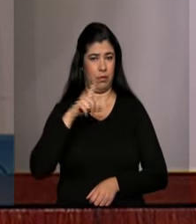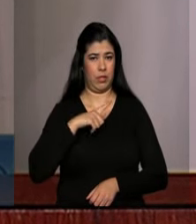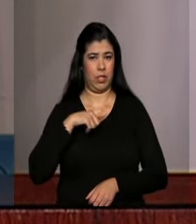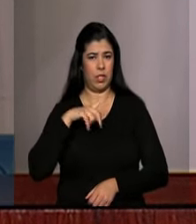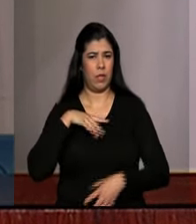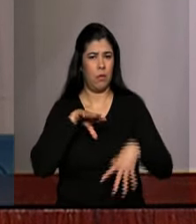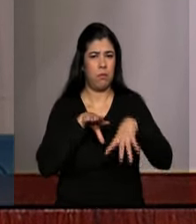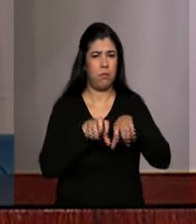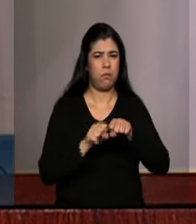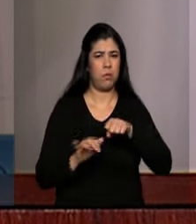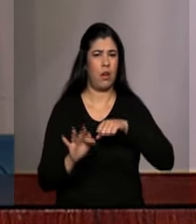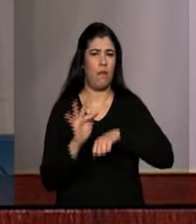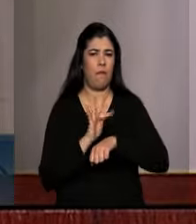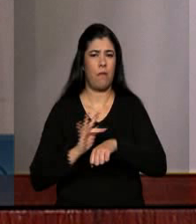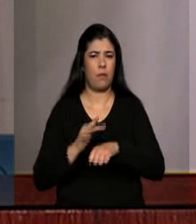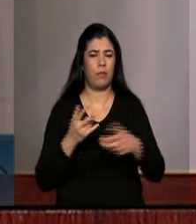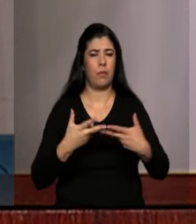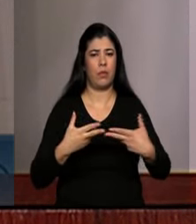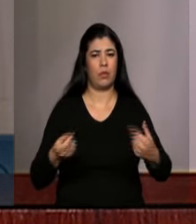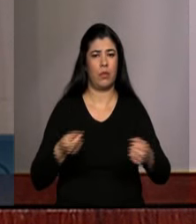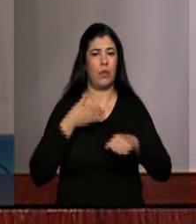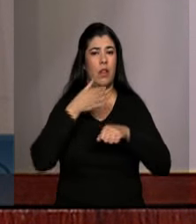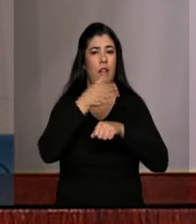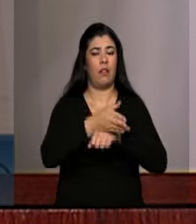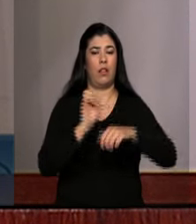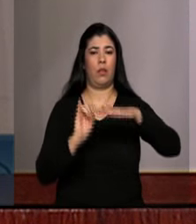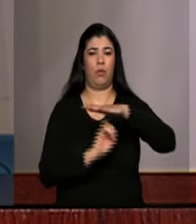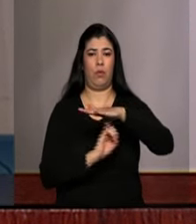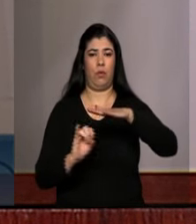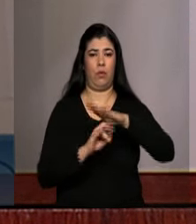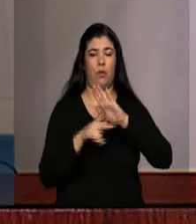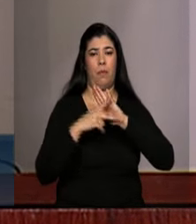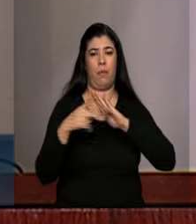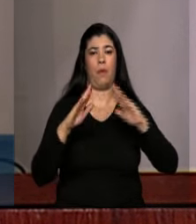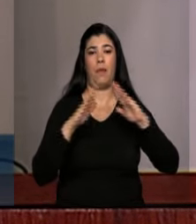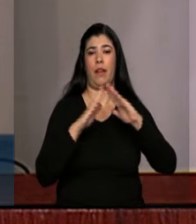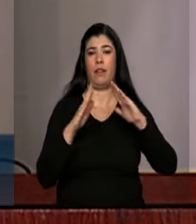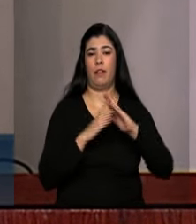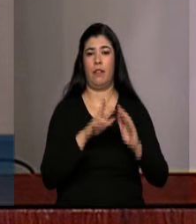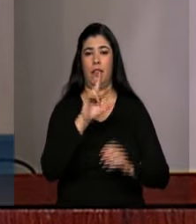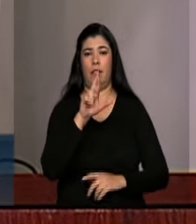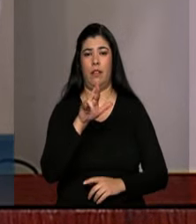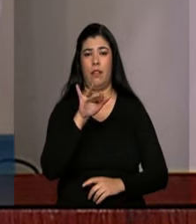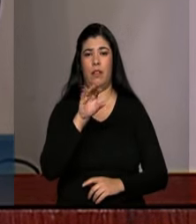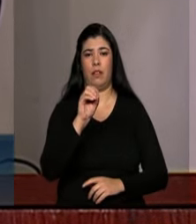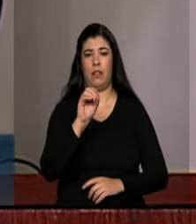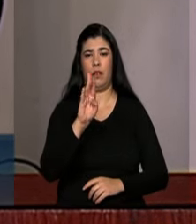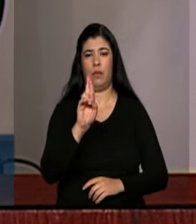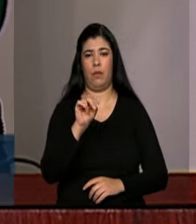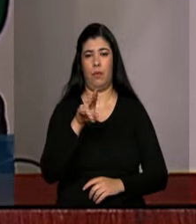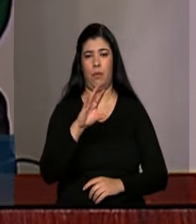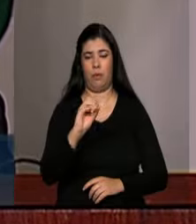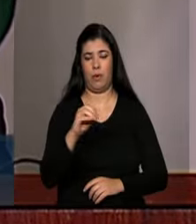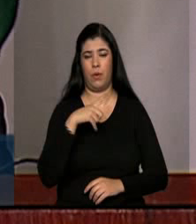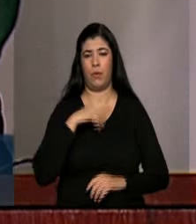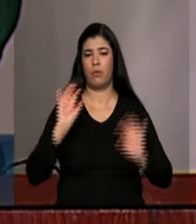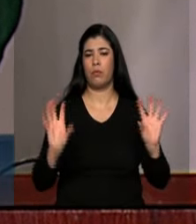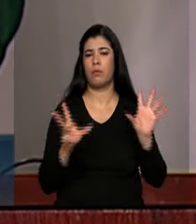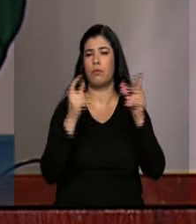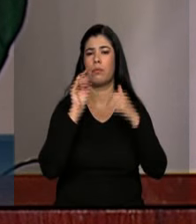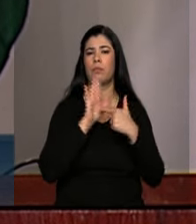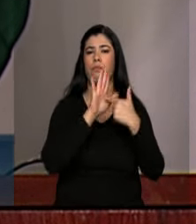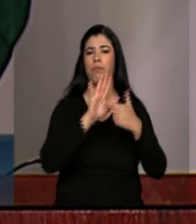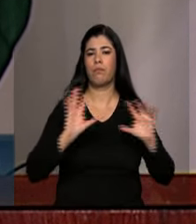ratifica o ingresso de novos diplomatas na Casa de Rio Branco, Esta cerimônia é ritual de celebração de